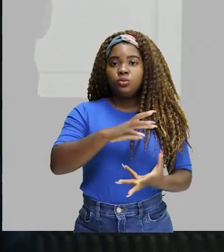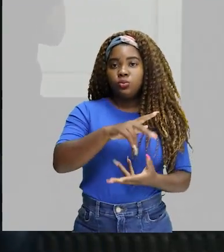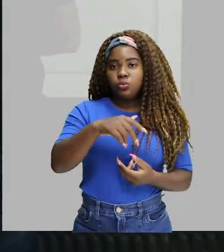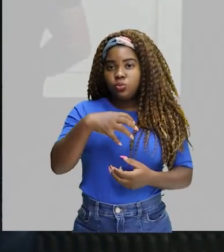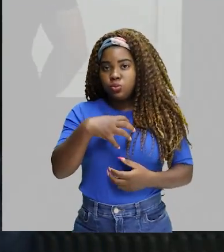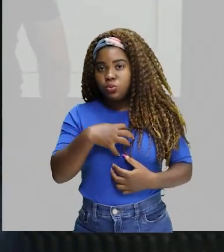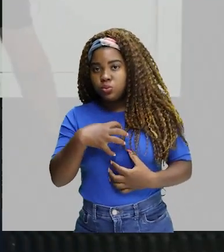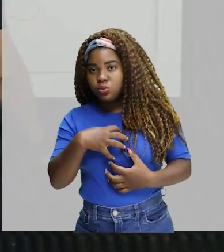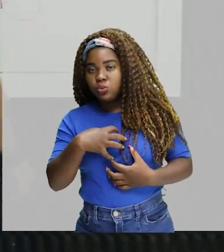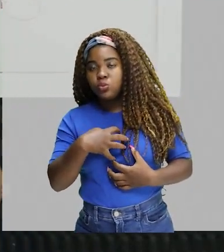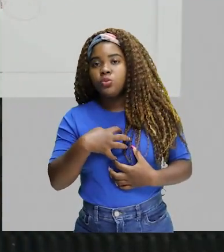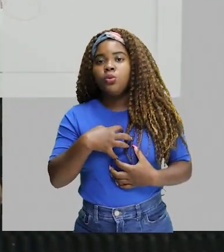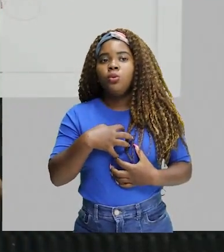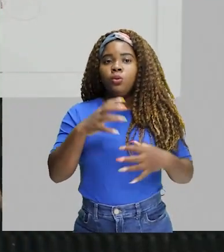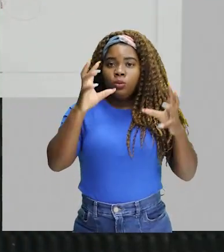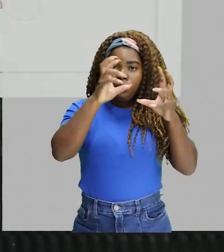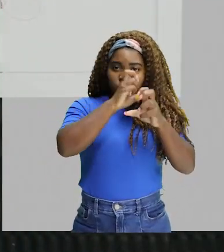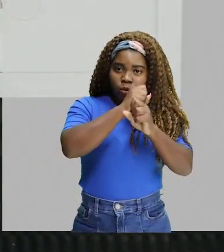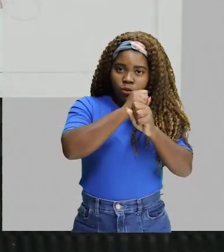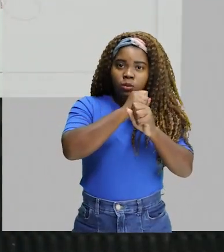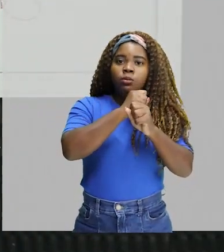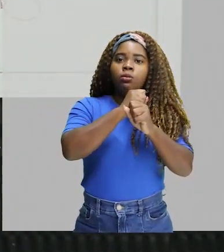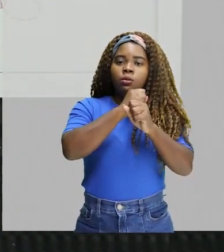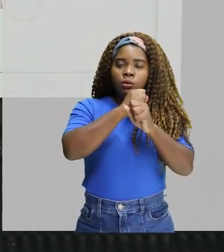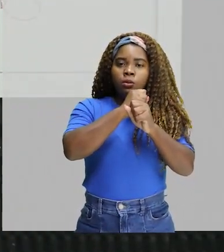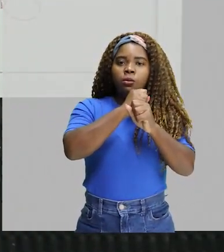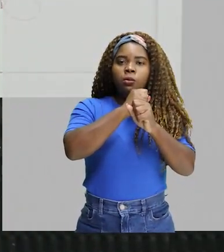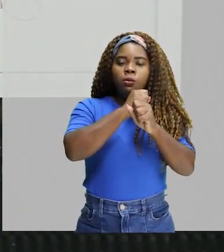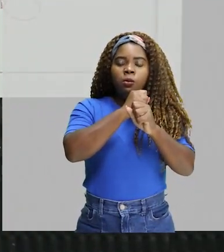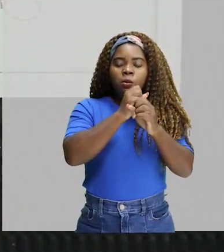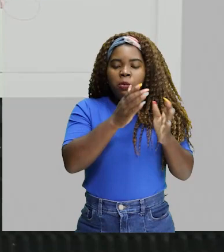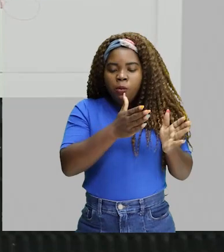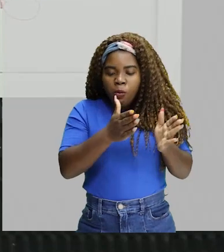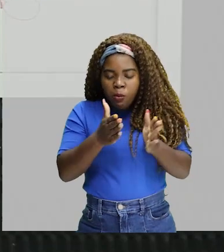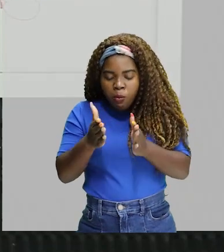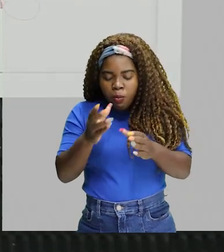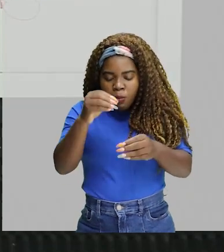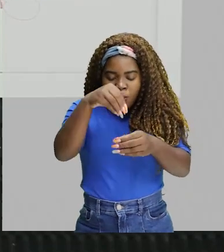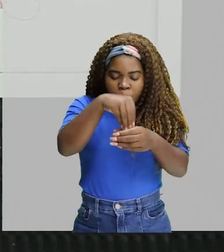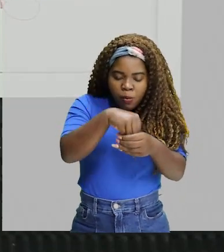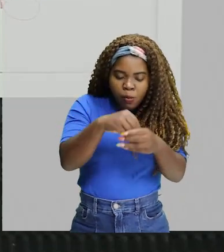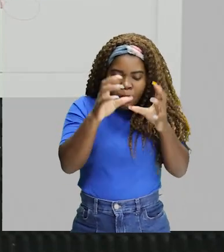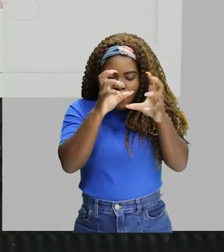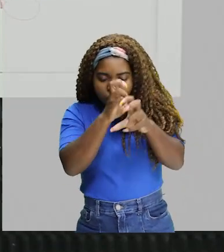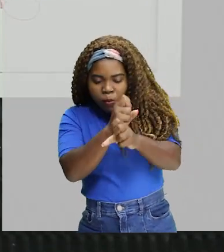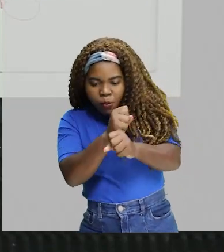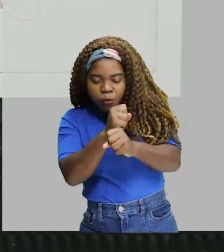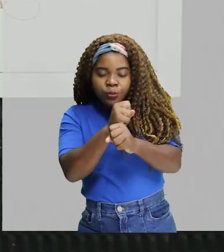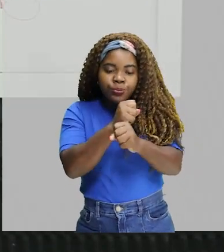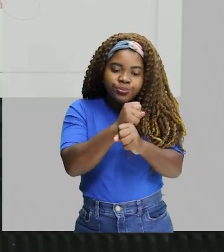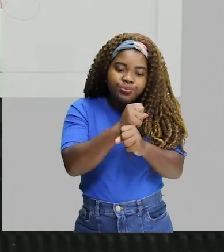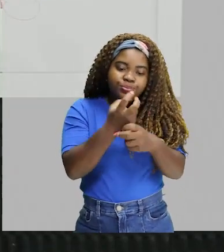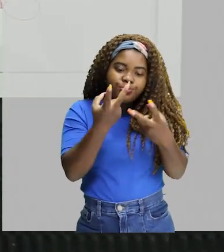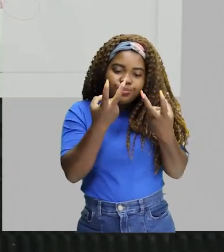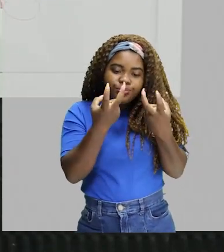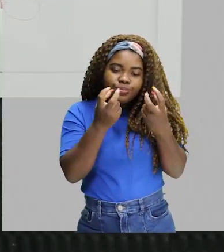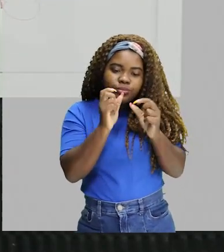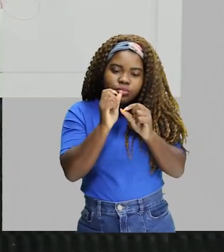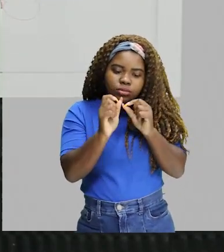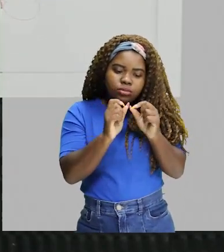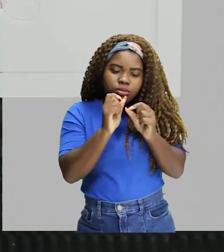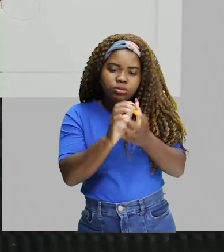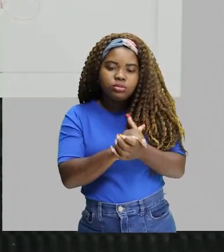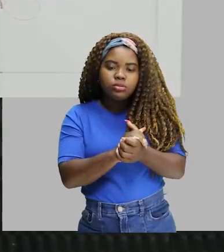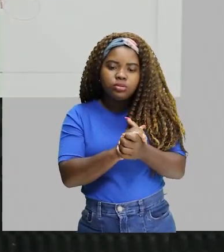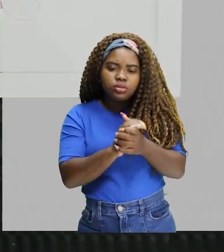sensível, do mundo das sombras e da escuridão, daquele projeto em que você está dentro da caverna, que você só percebe aquilo que